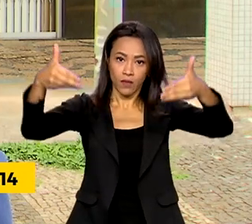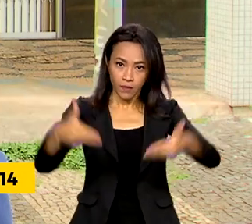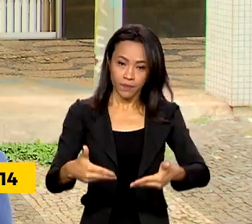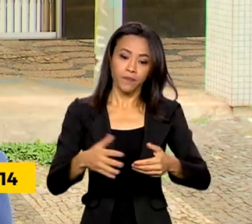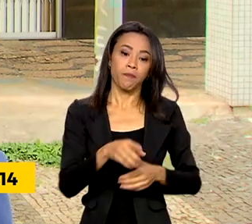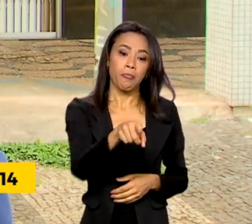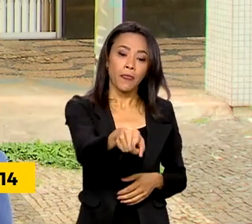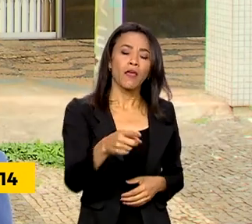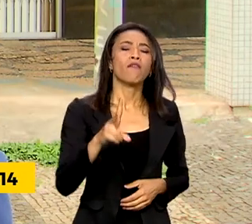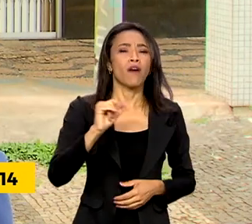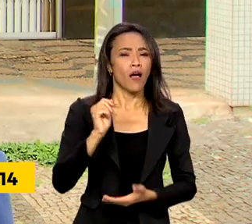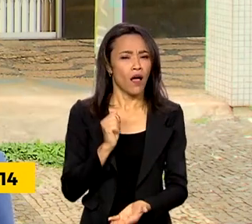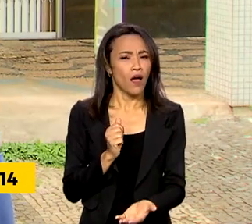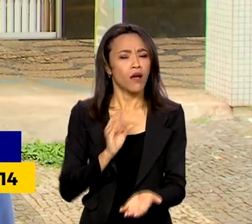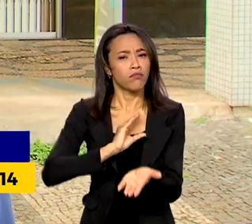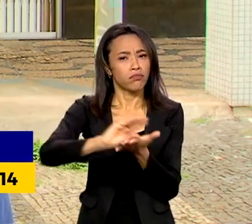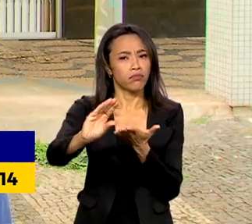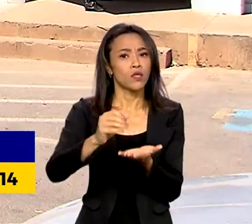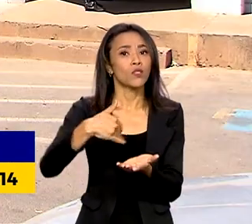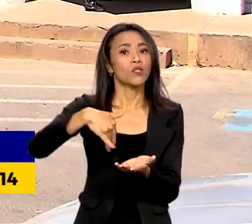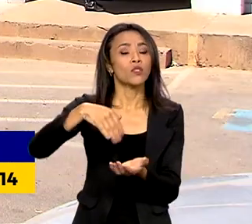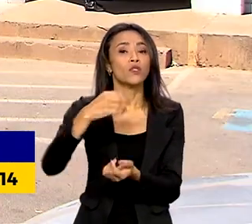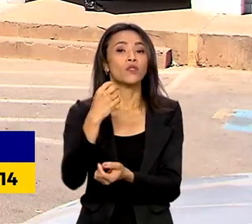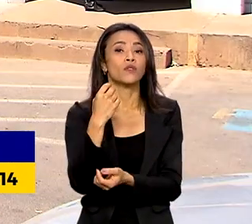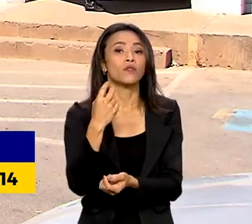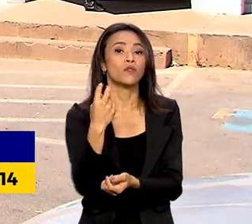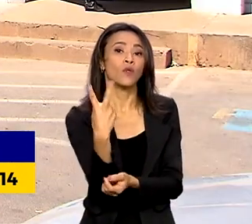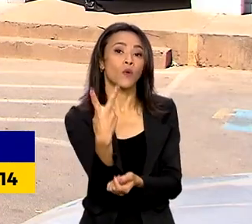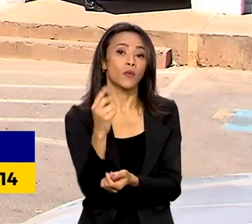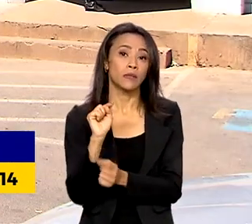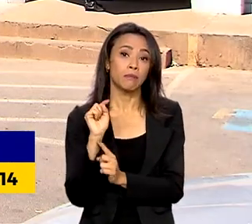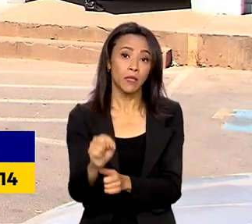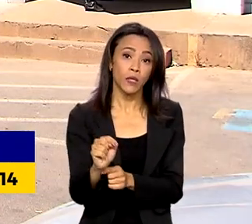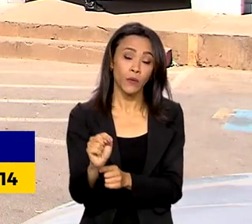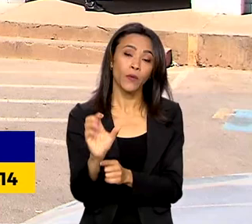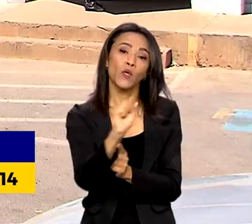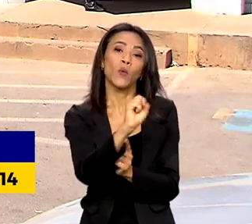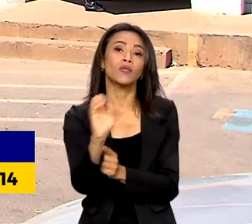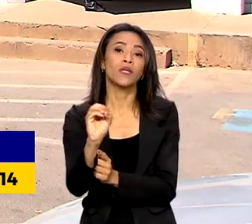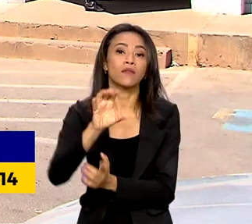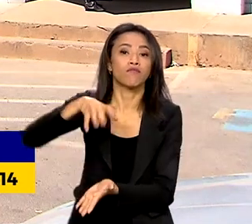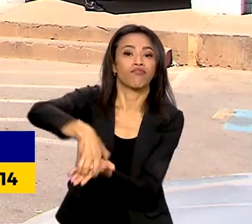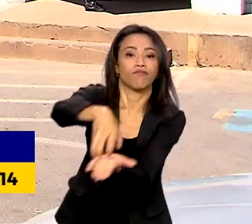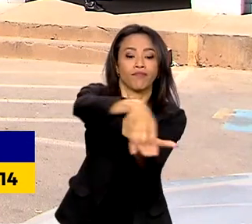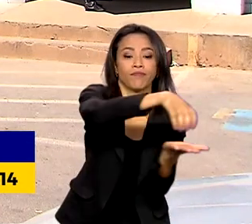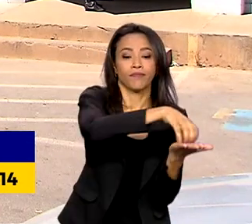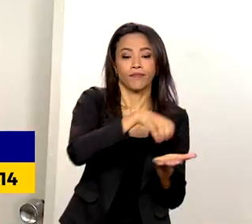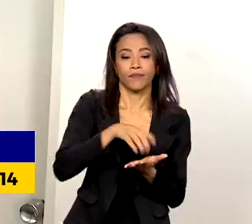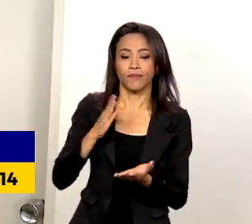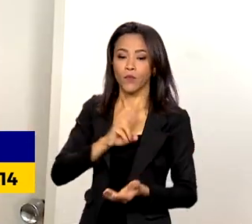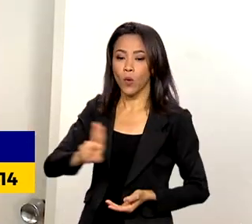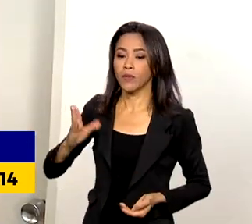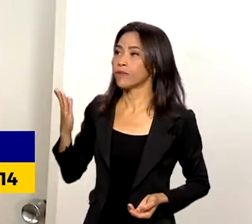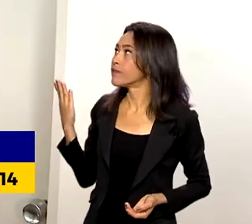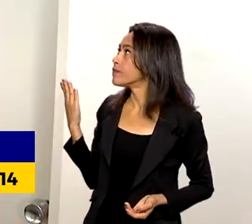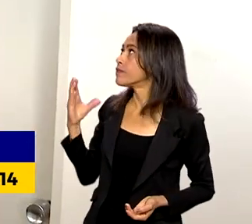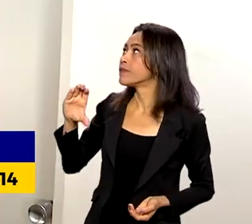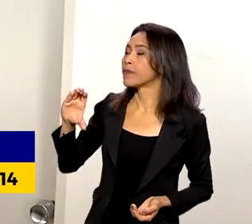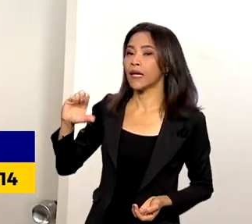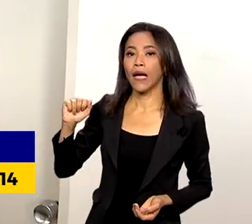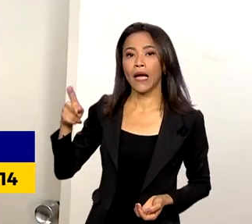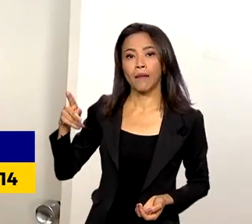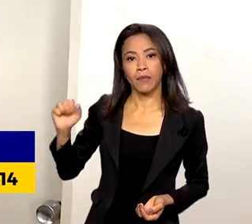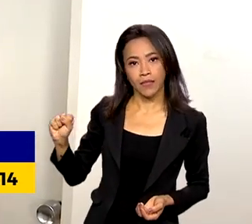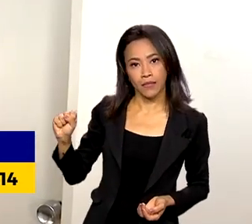investidos nos mais de 2.800 centros de atenção psicossocial os caps e nos